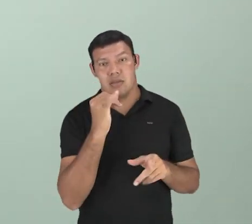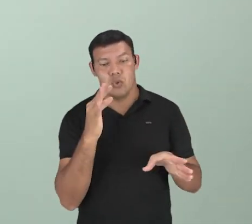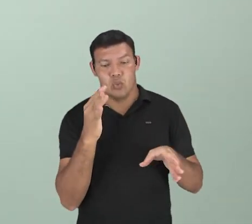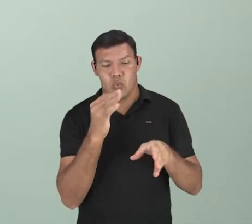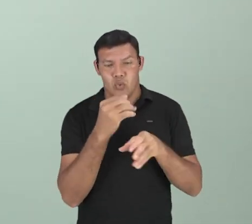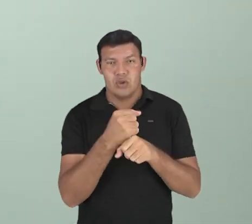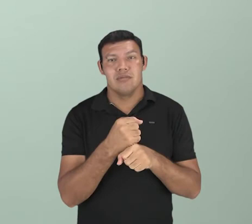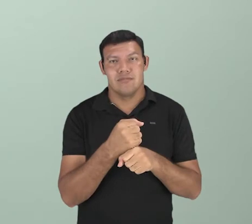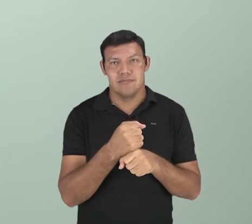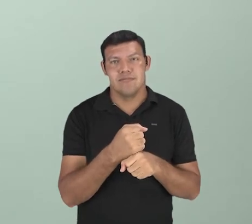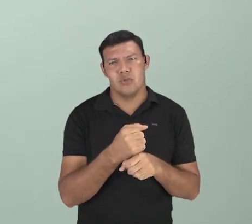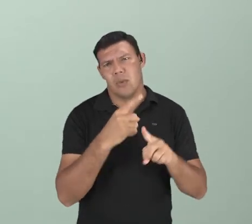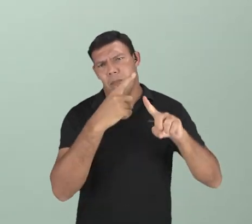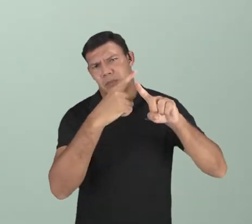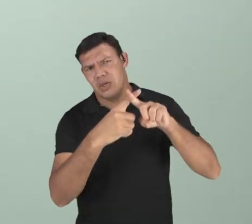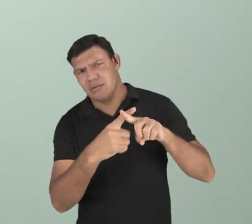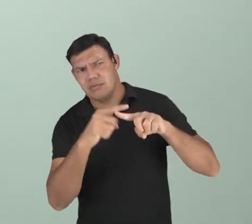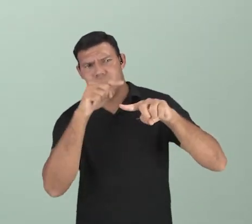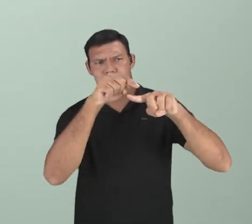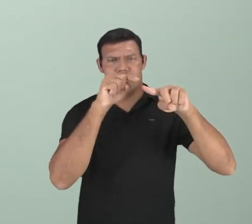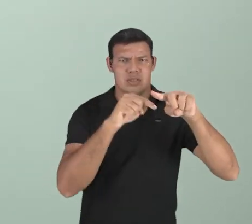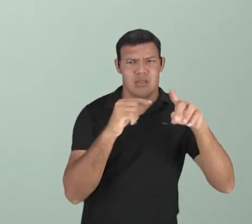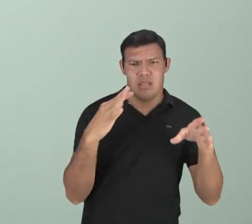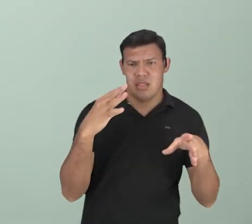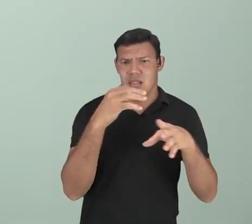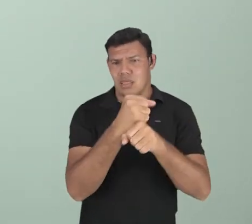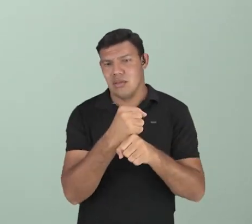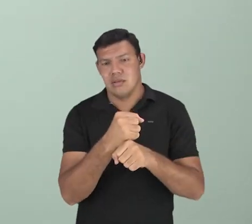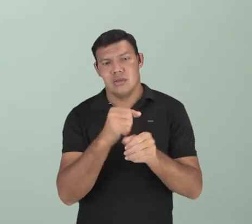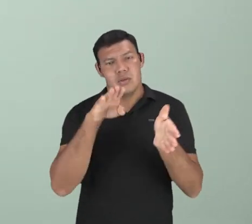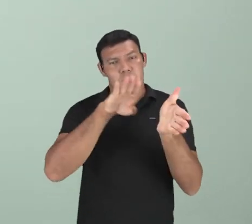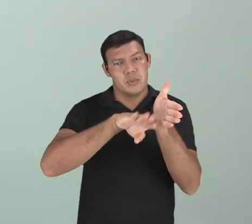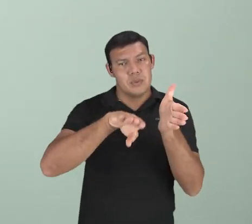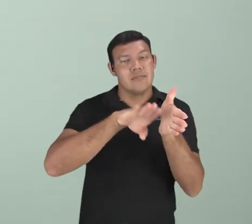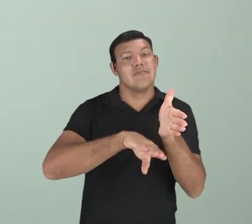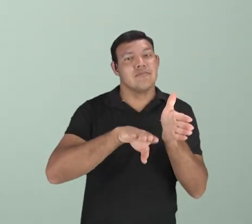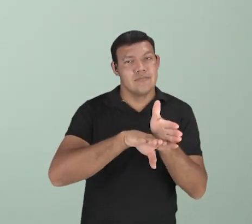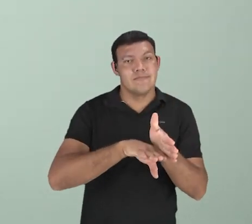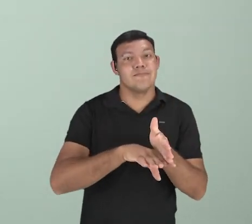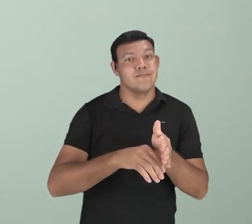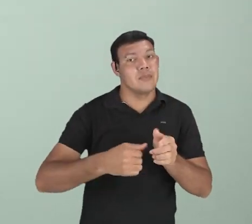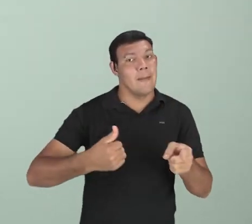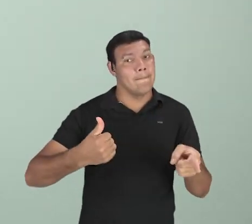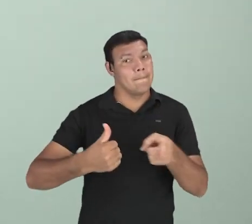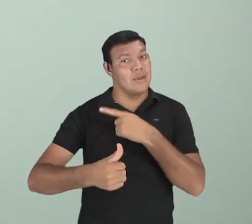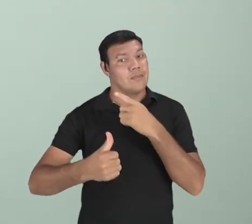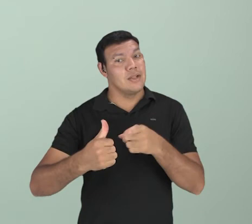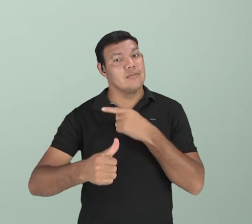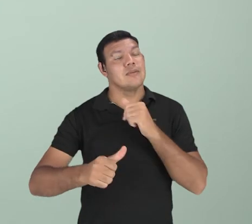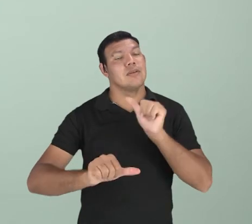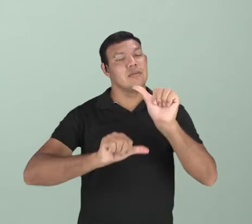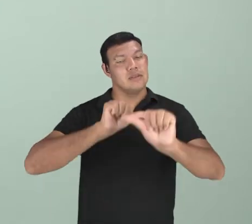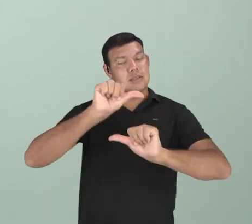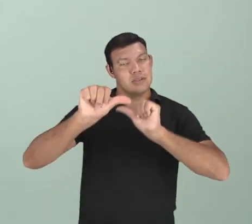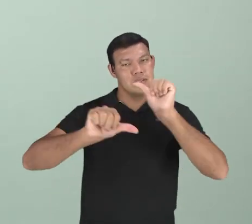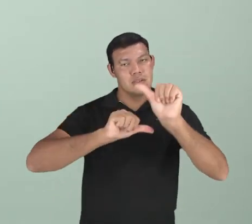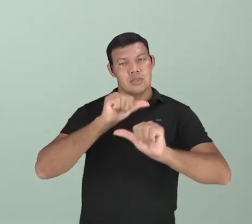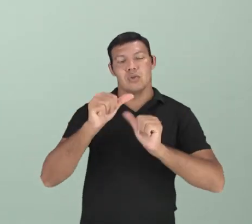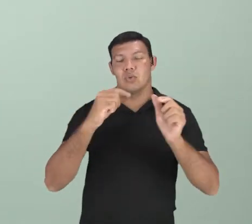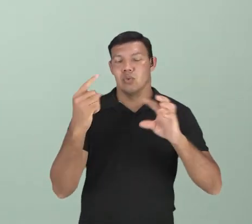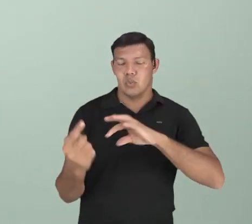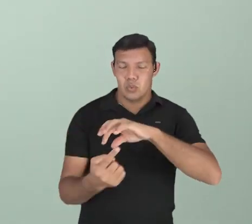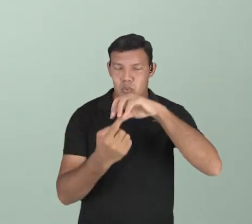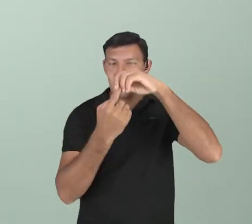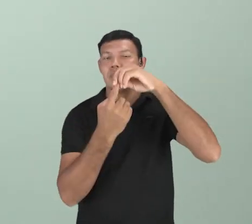operar multiplicar dividir somar subtrair a primeira coisa que eu tenho que fazer é transformar essas unidades de medida